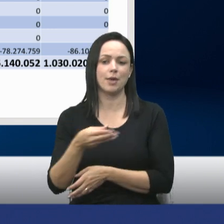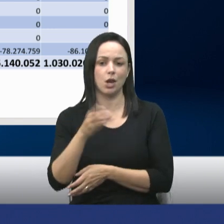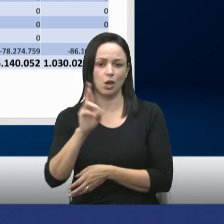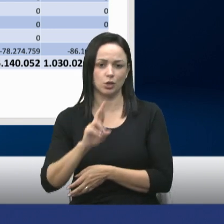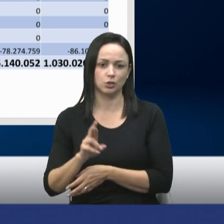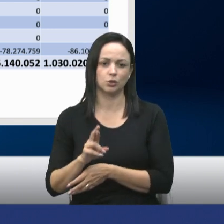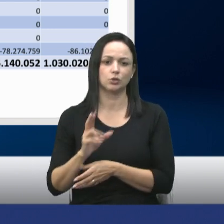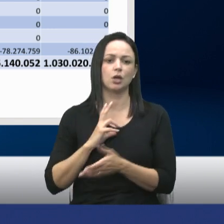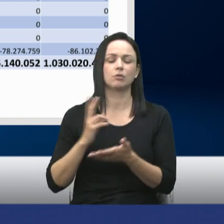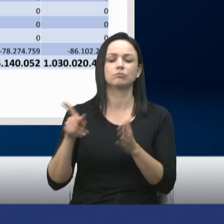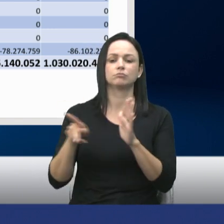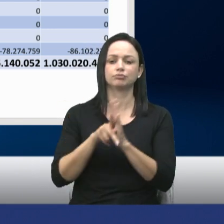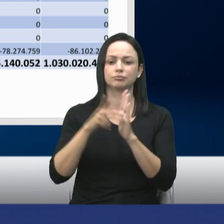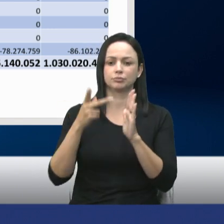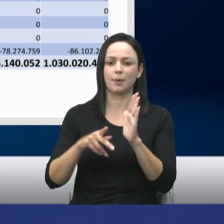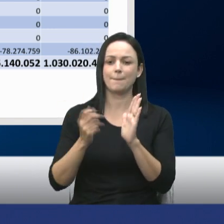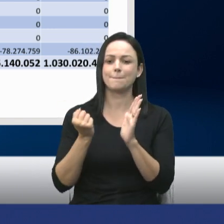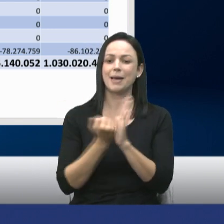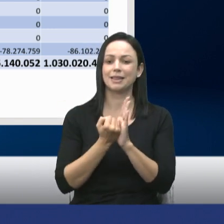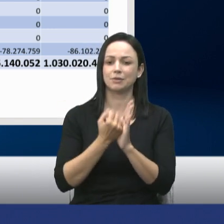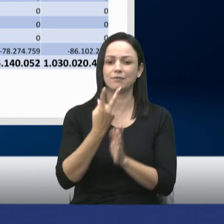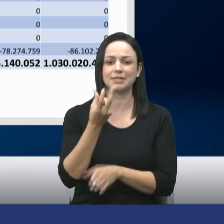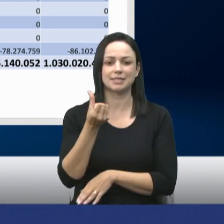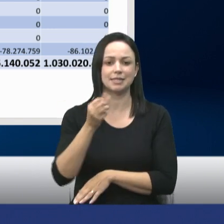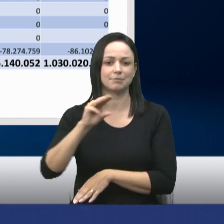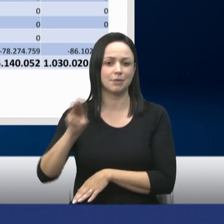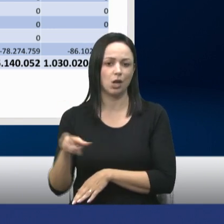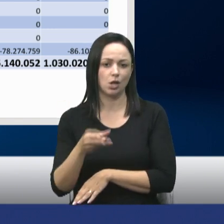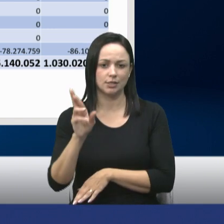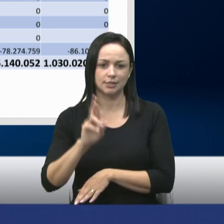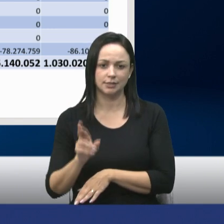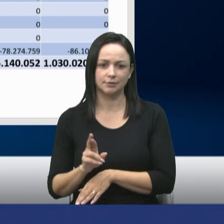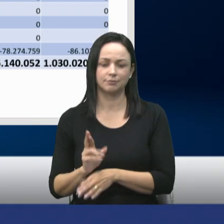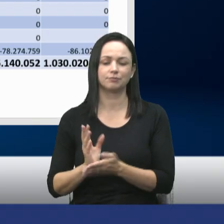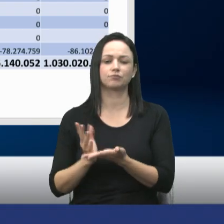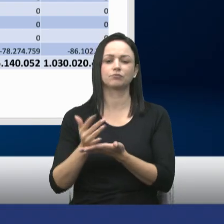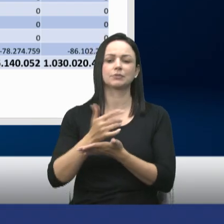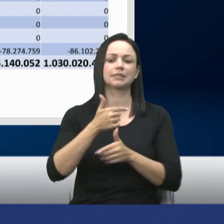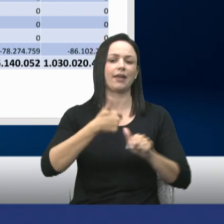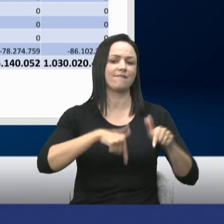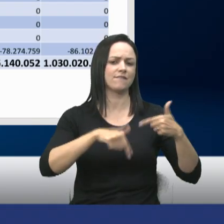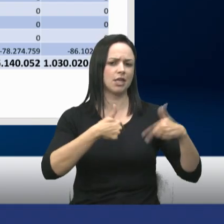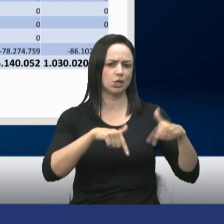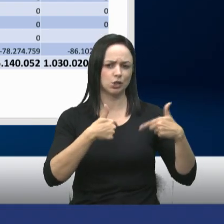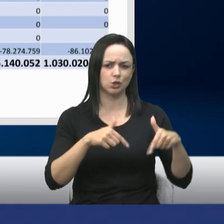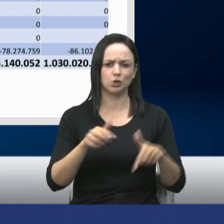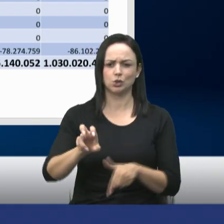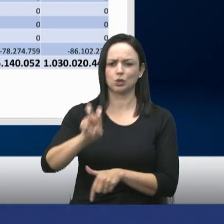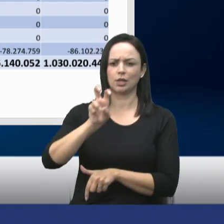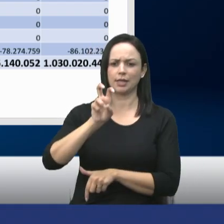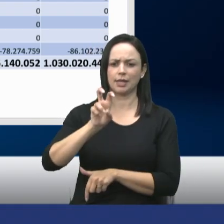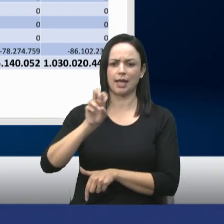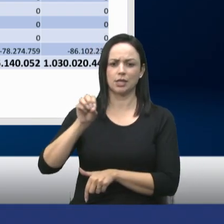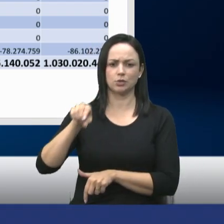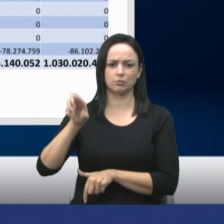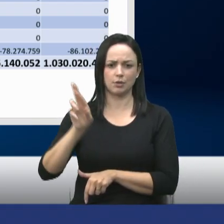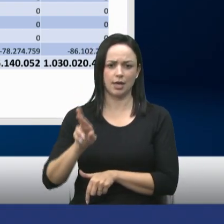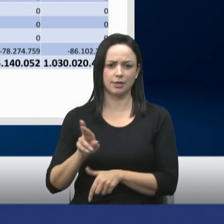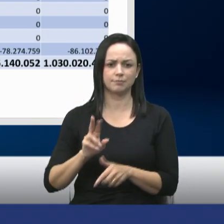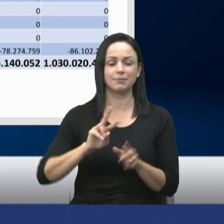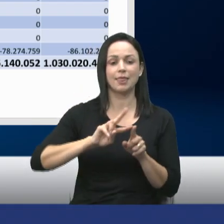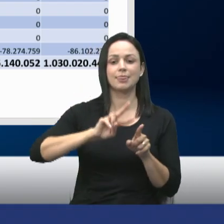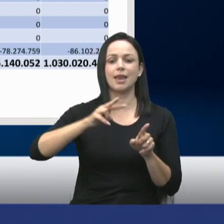receita patrimonial 26 milhões de reais, receita de serviços 500 mil reais, as